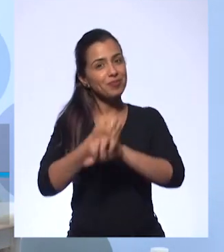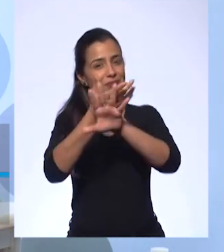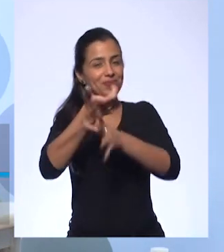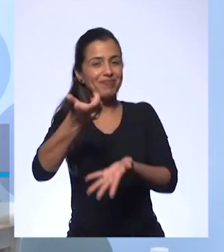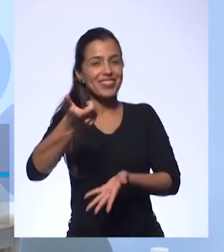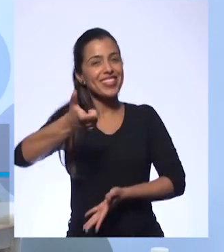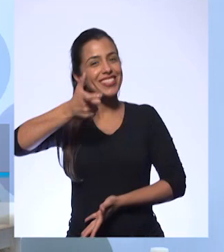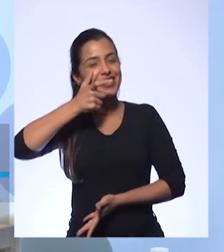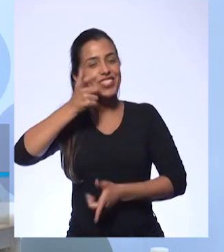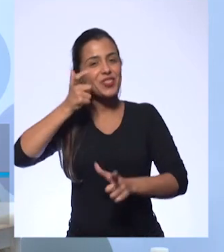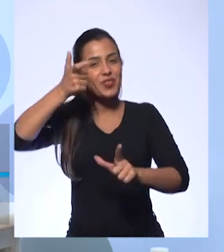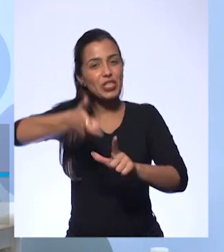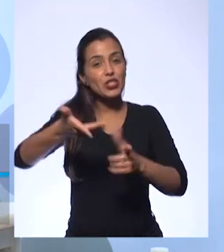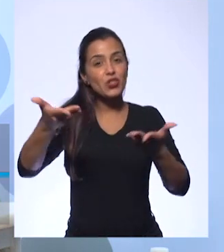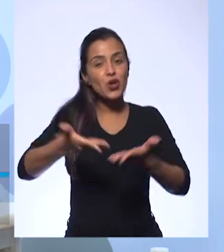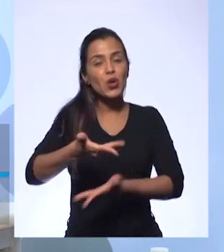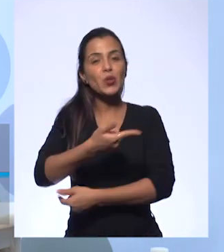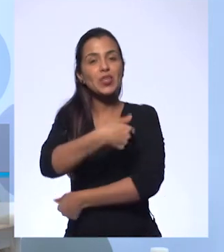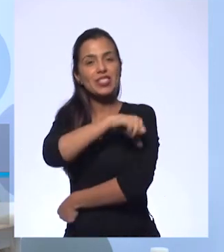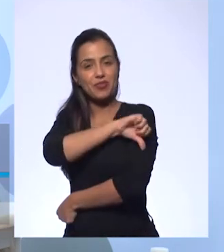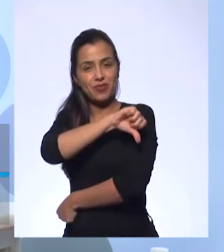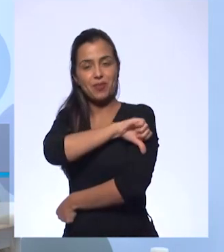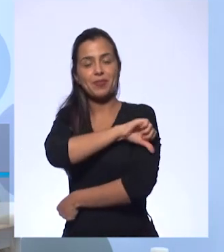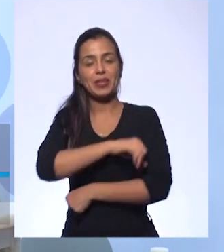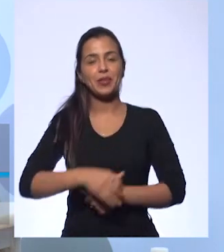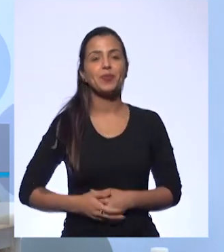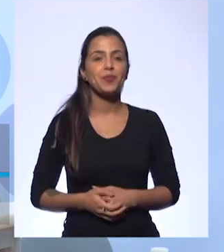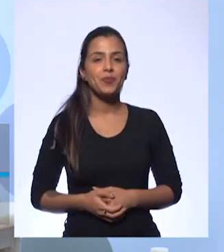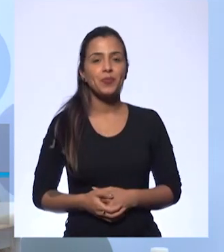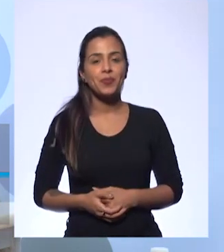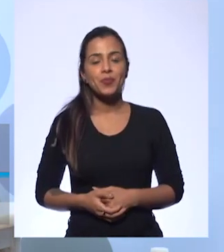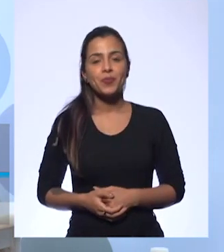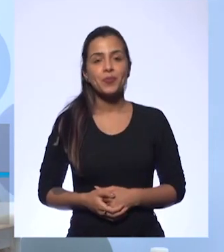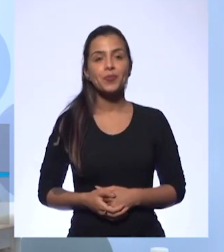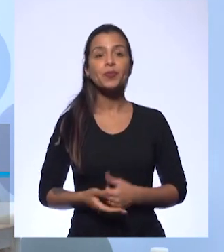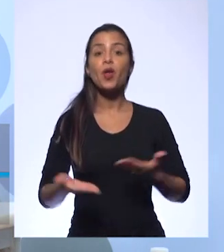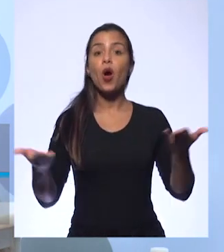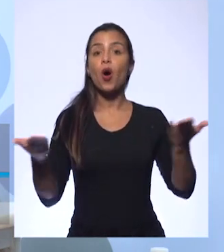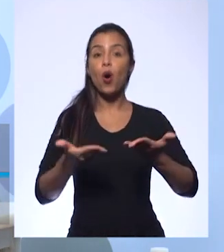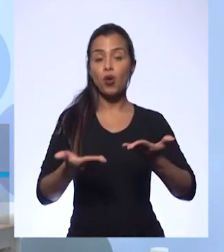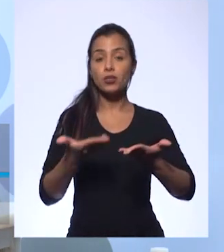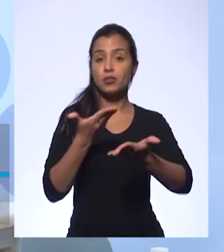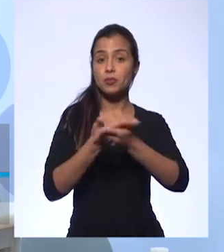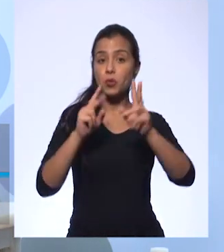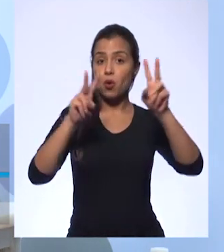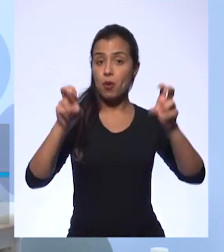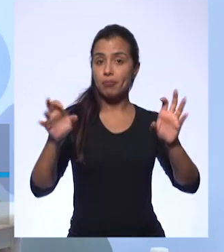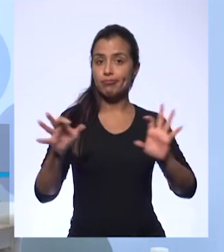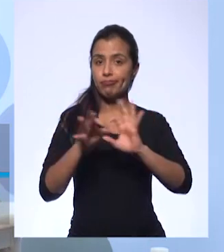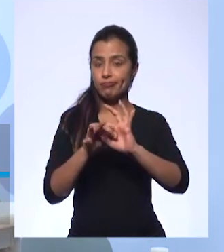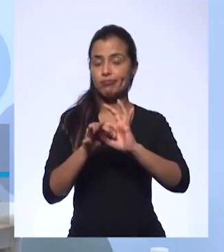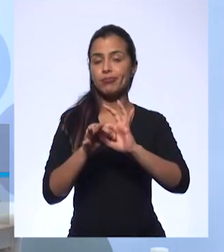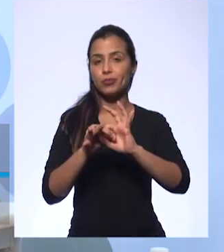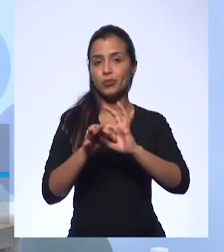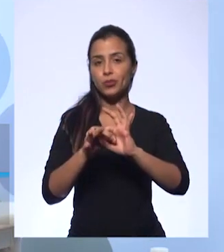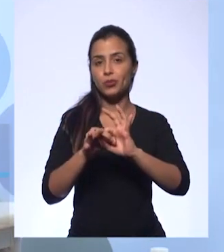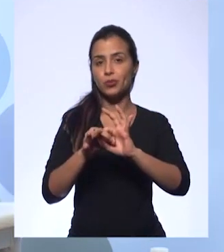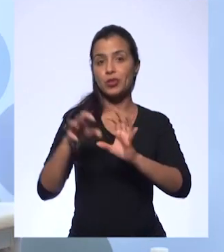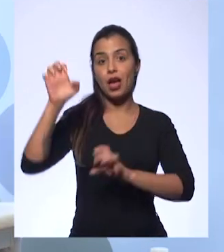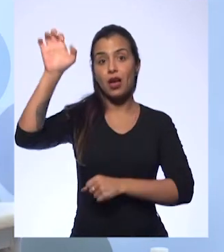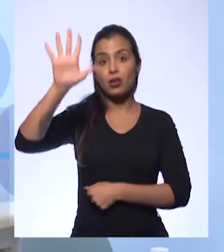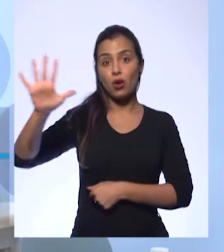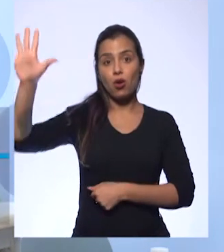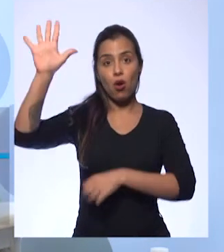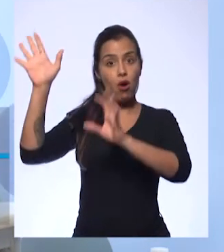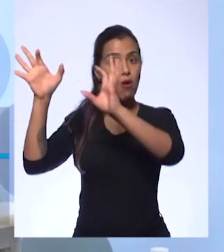ano do ensino fundamental. Nós vamos ter essa aula sobre a formação do bloco da União Europeia e de outros blocos nessa parte 1, e